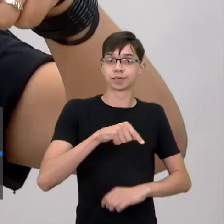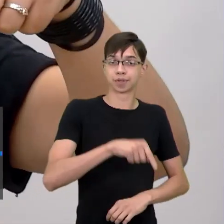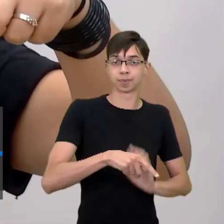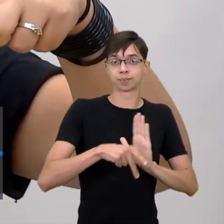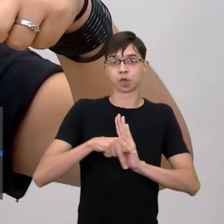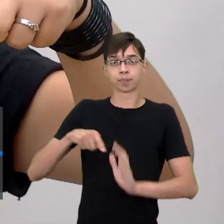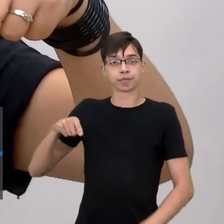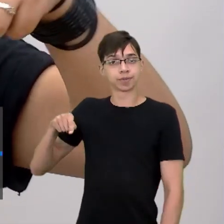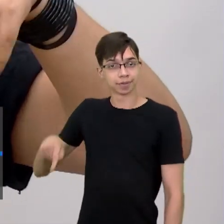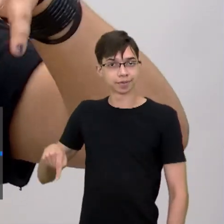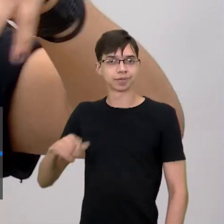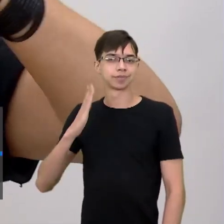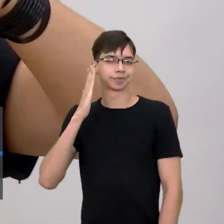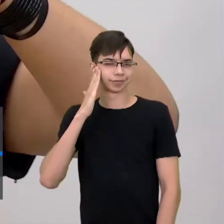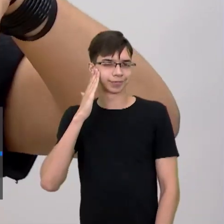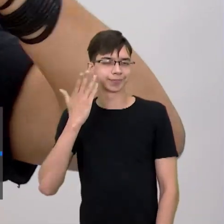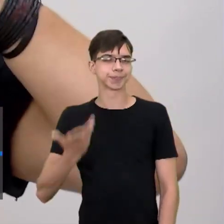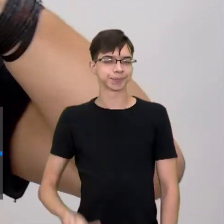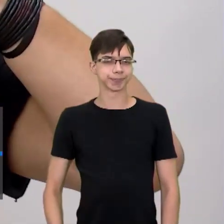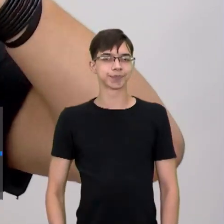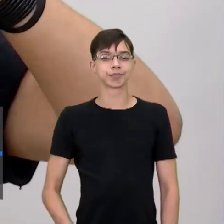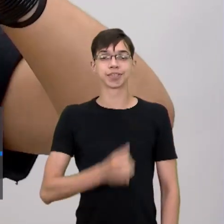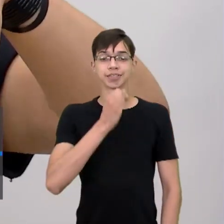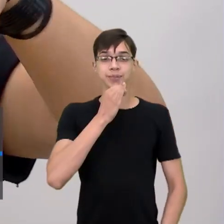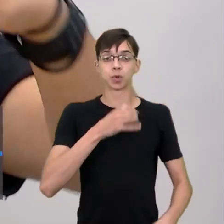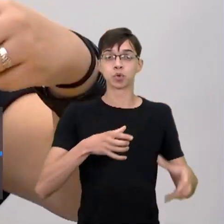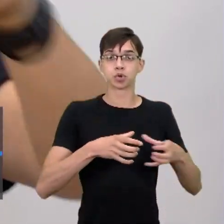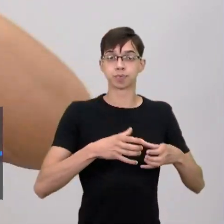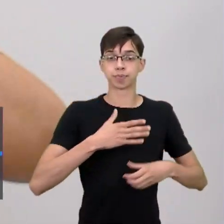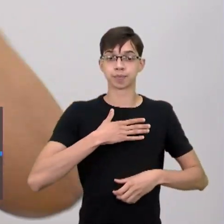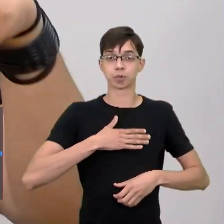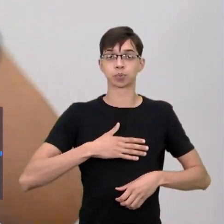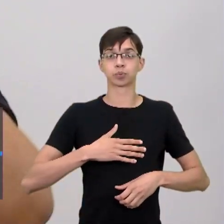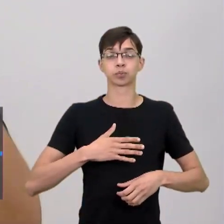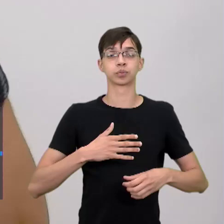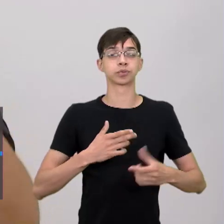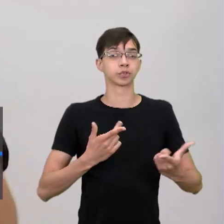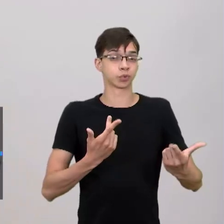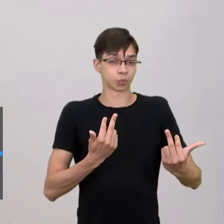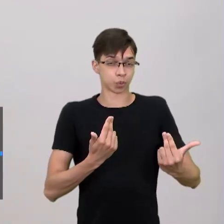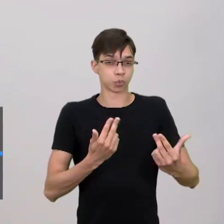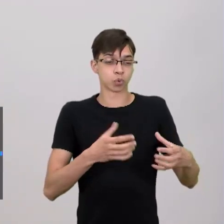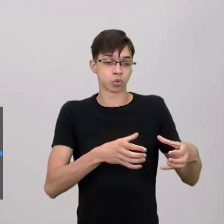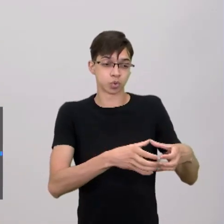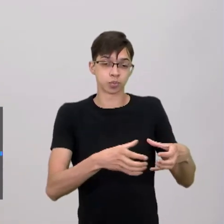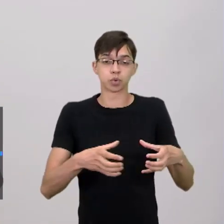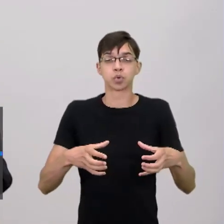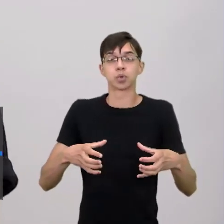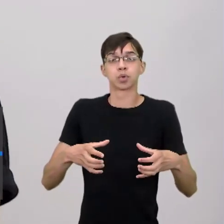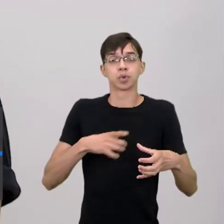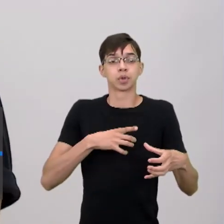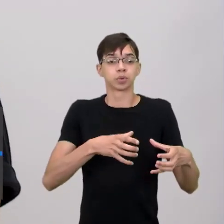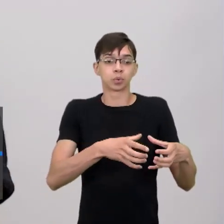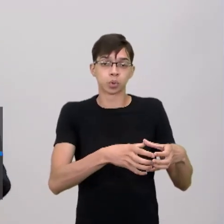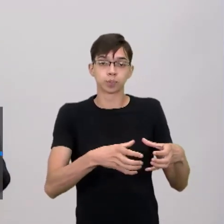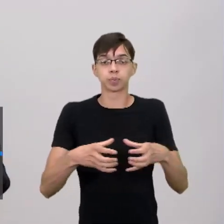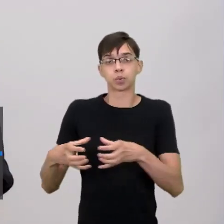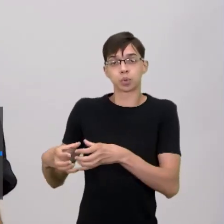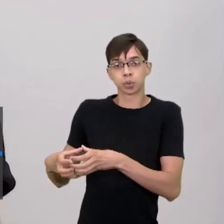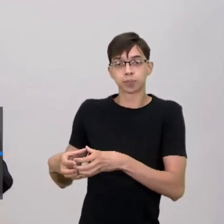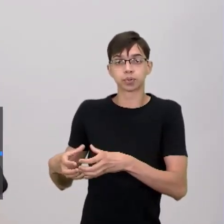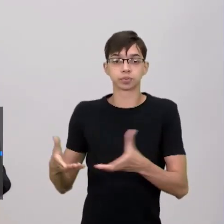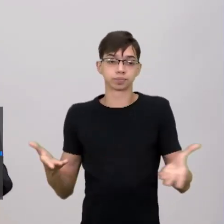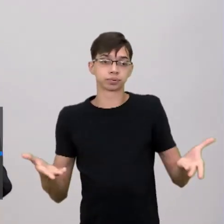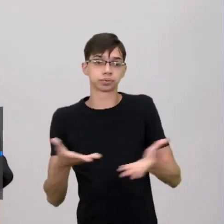sempre as pessoas que estão em dois grupos meus diferentes vão conseguir se conversar. Porque elas não têm